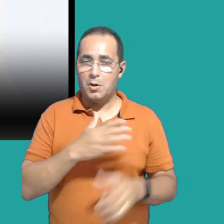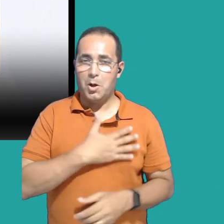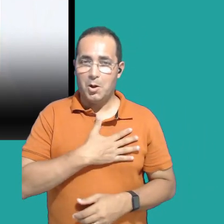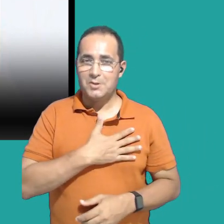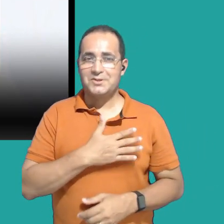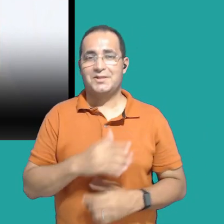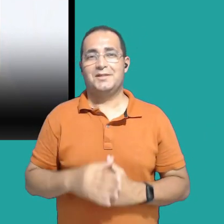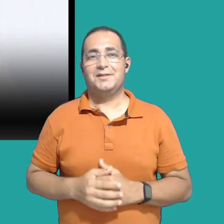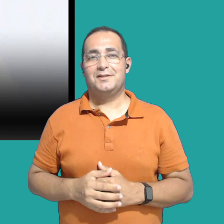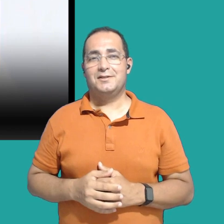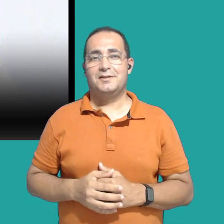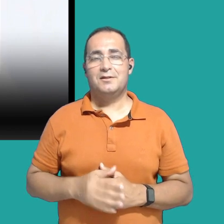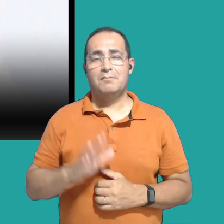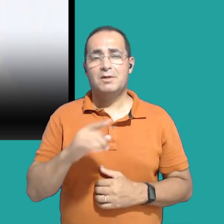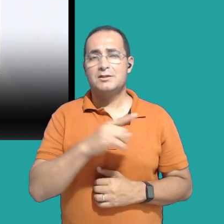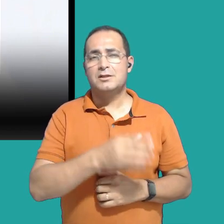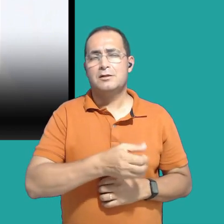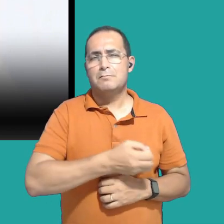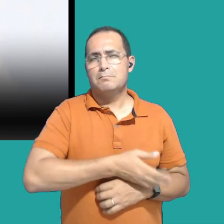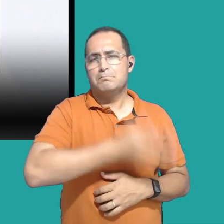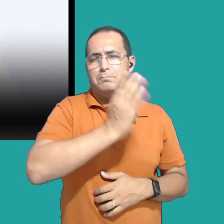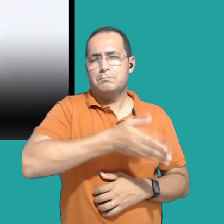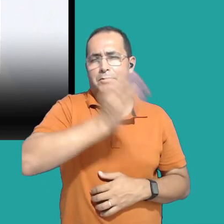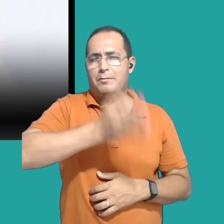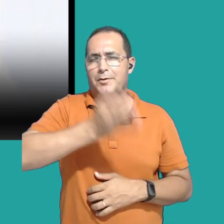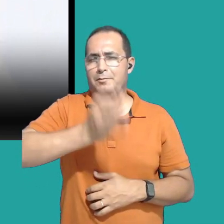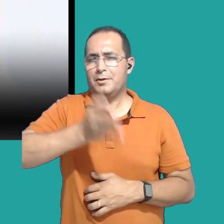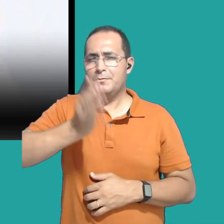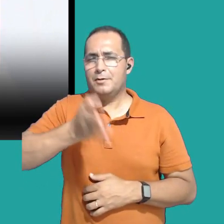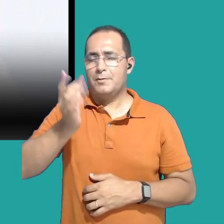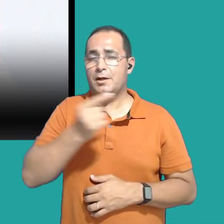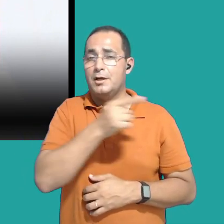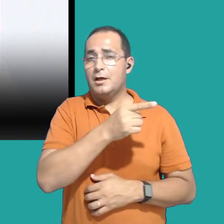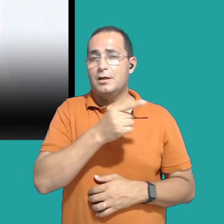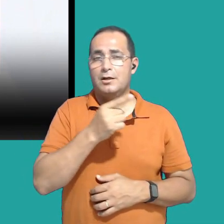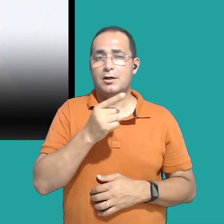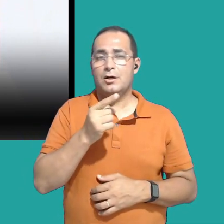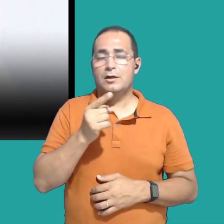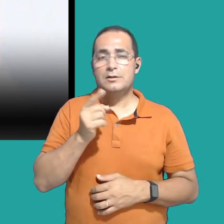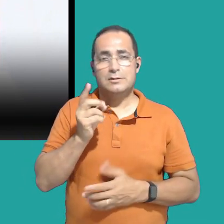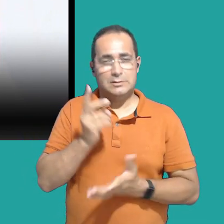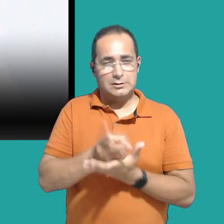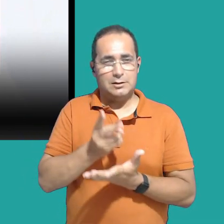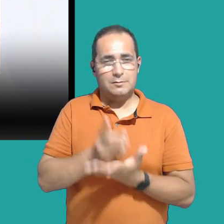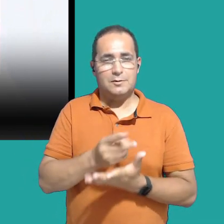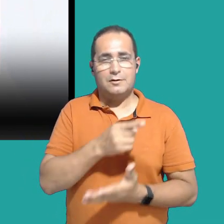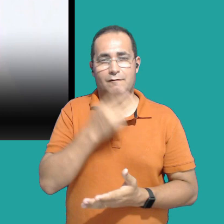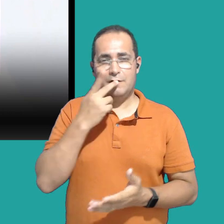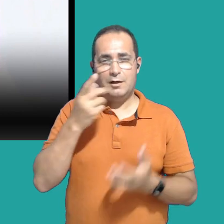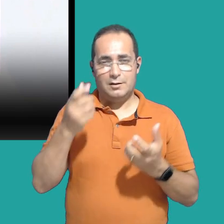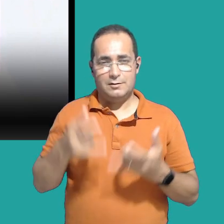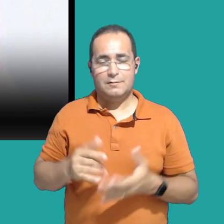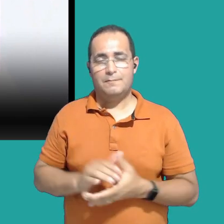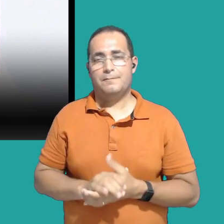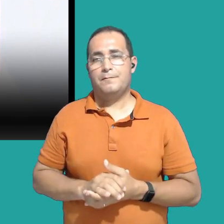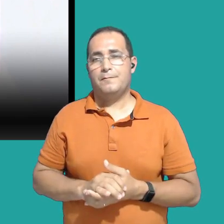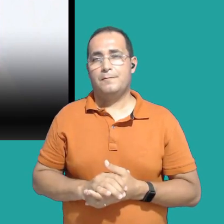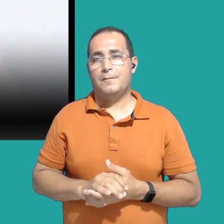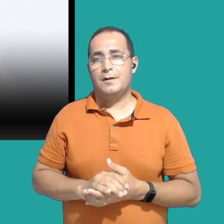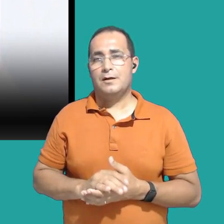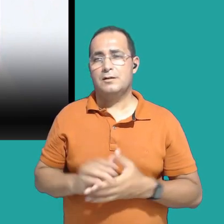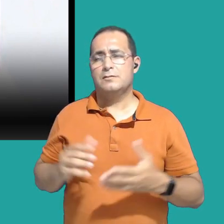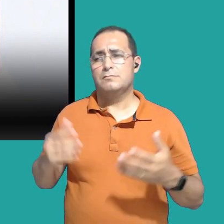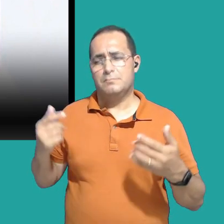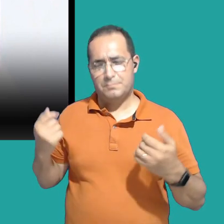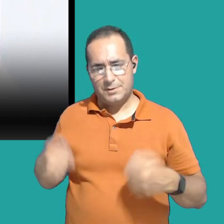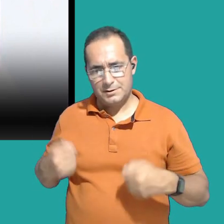Tem uma galera bacana que gosta de falar um pouco dessas vezes. Mas ele viaja bastante, sabe? Ele viaja bastante. E uma das coisas que ele sempre bate na tecla é